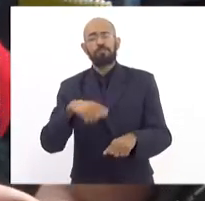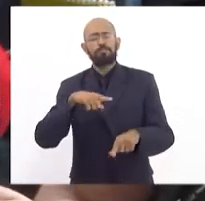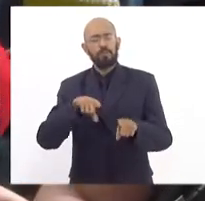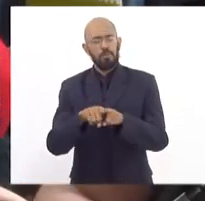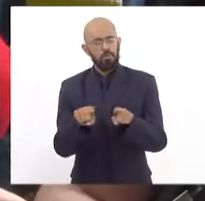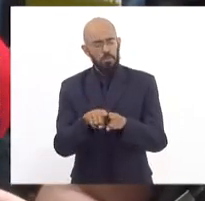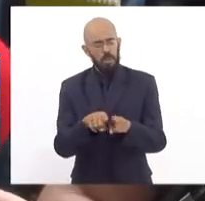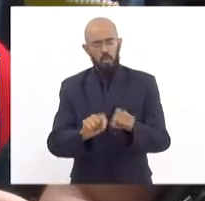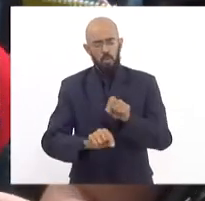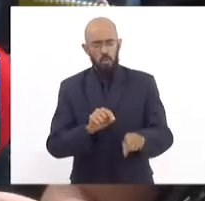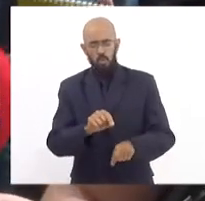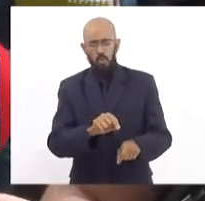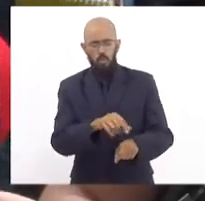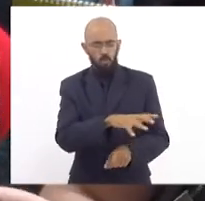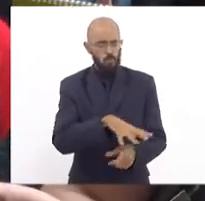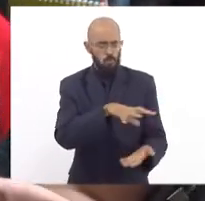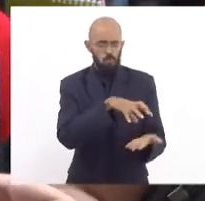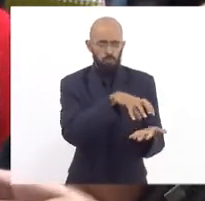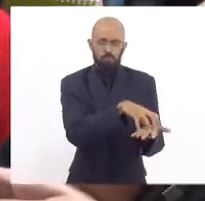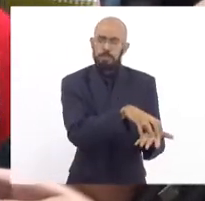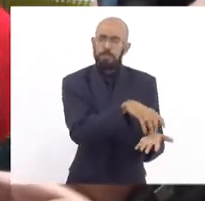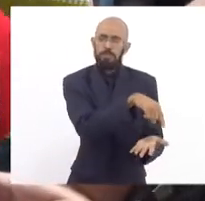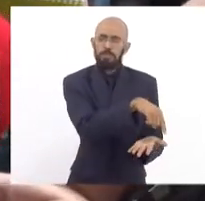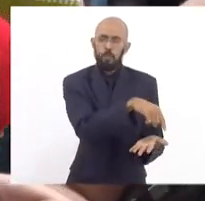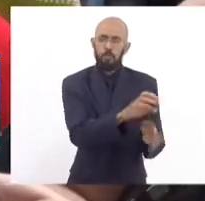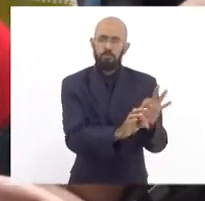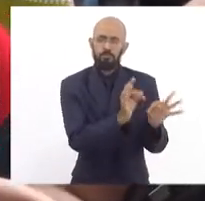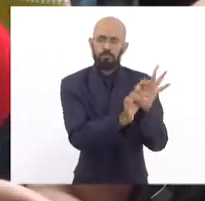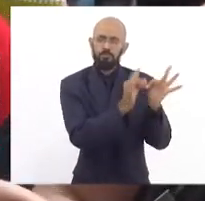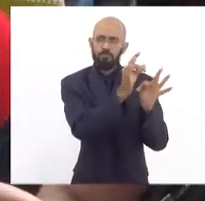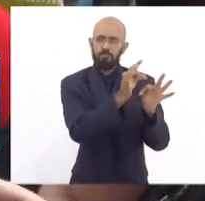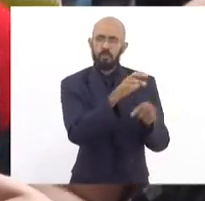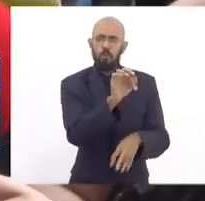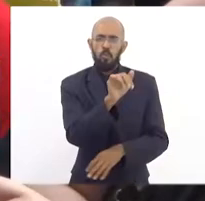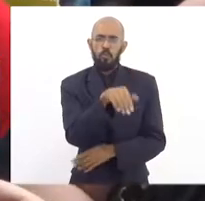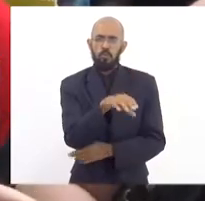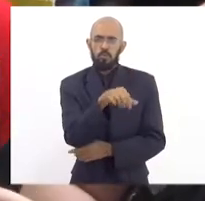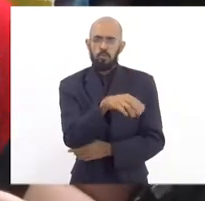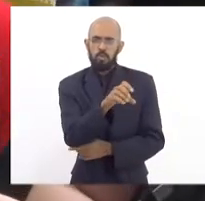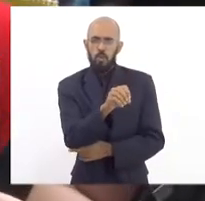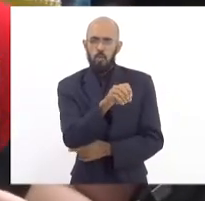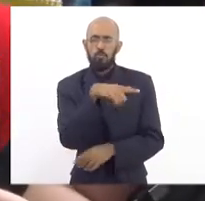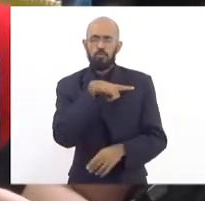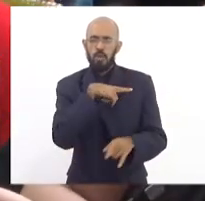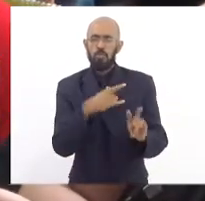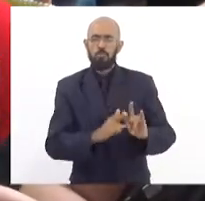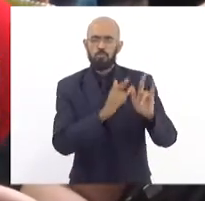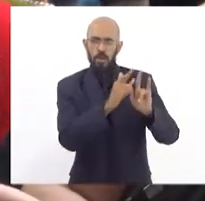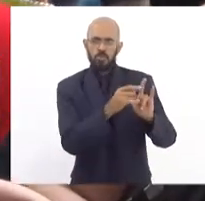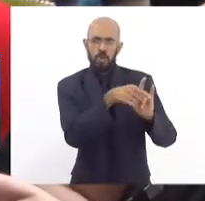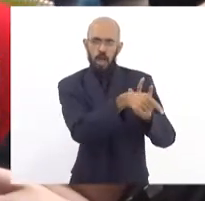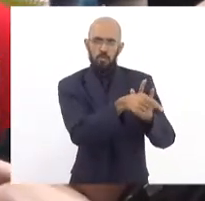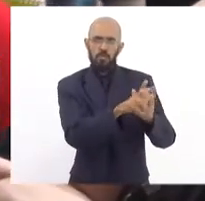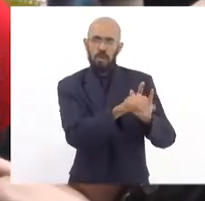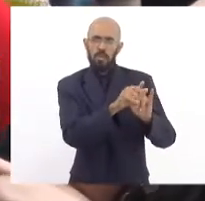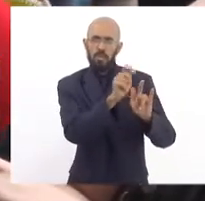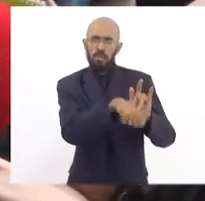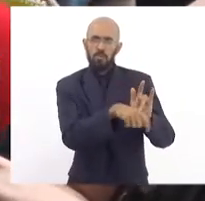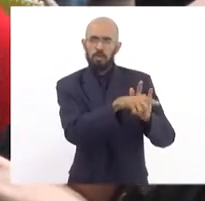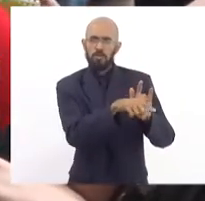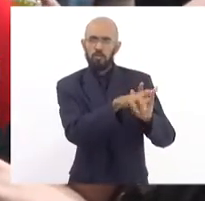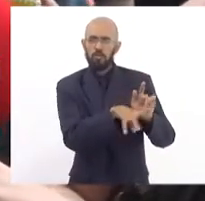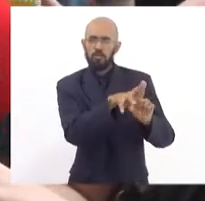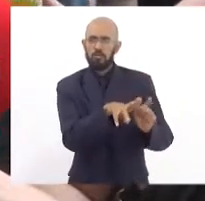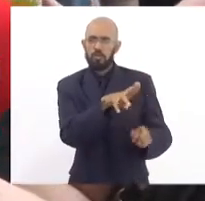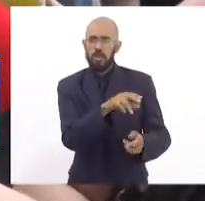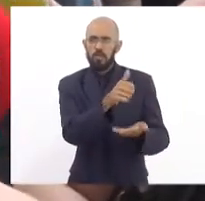tecnológico lá do Fundão tem um prédio lá que vai ser cedido para ter essa